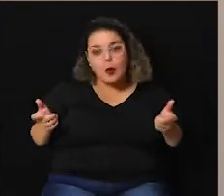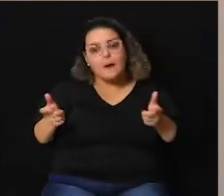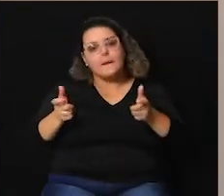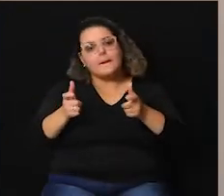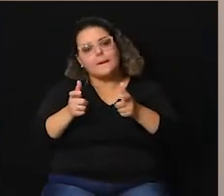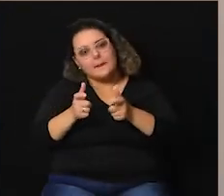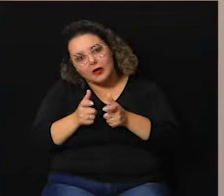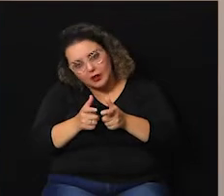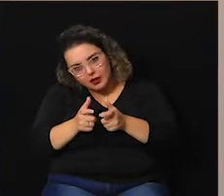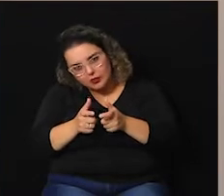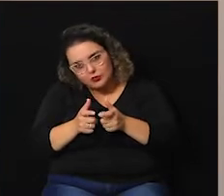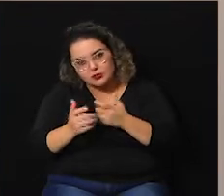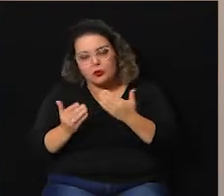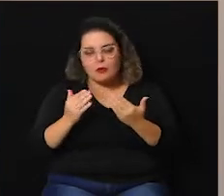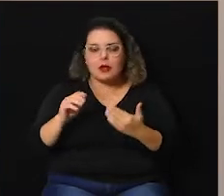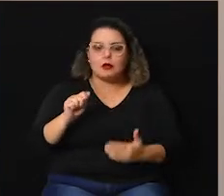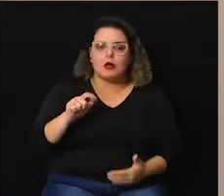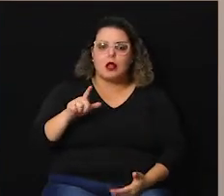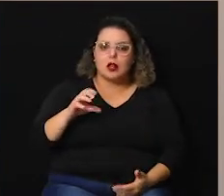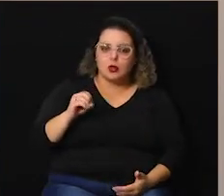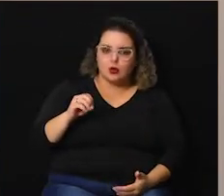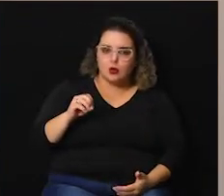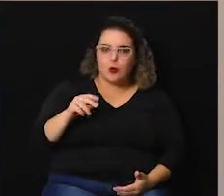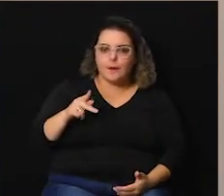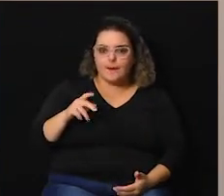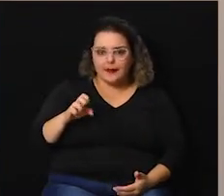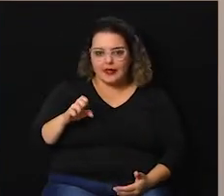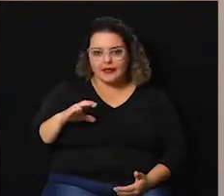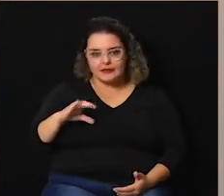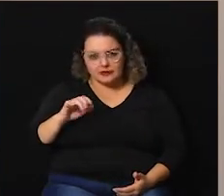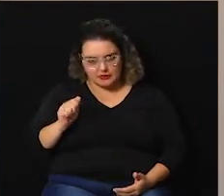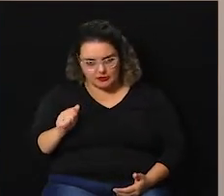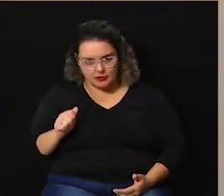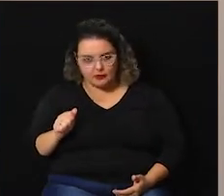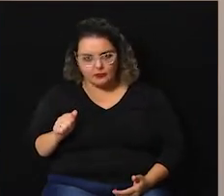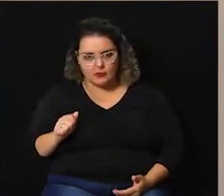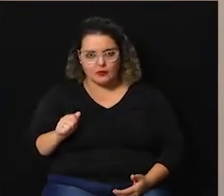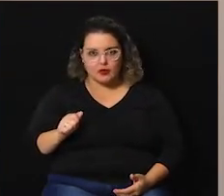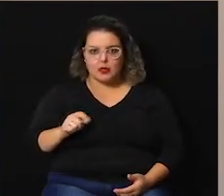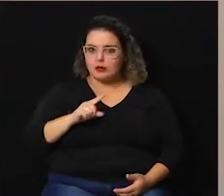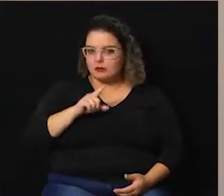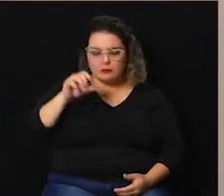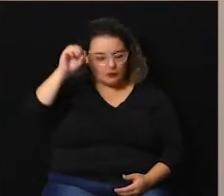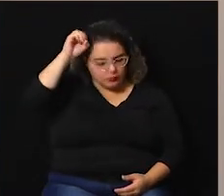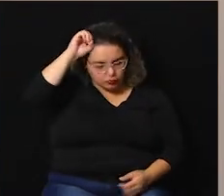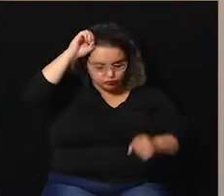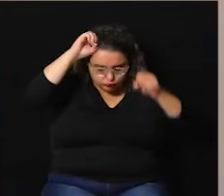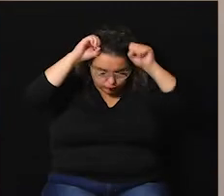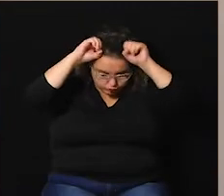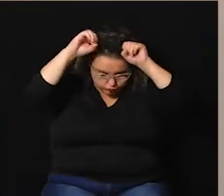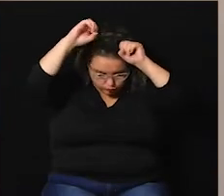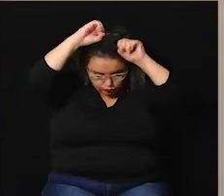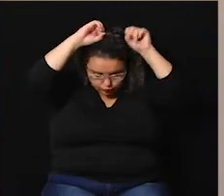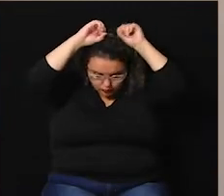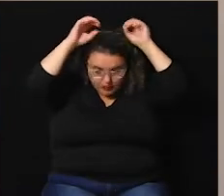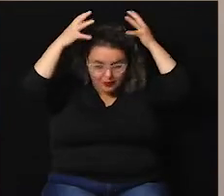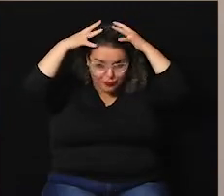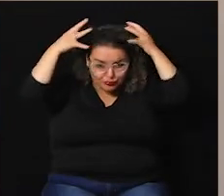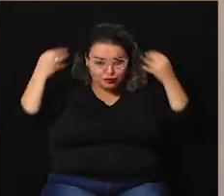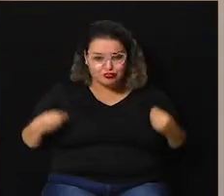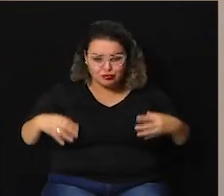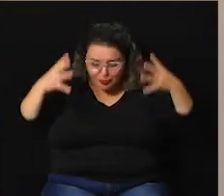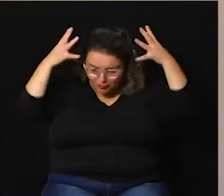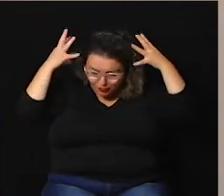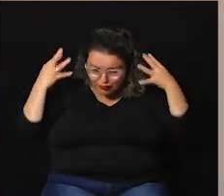abrupta do que a alopecia areata. O eflúvio telógeno não faz rodelas de pelada, porém cai muito